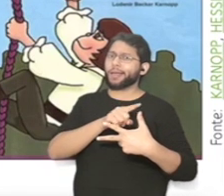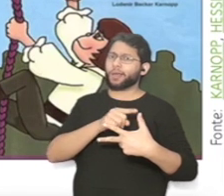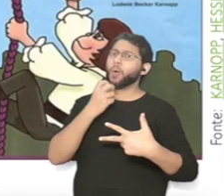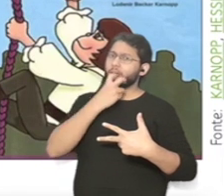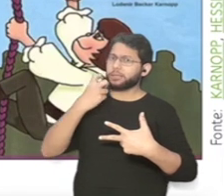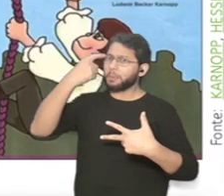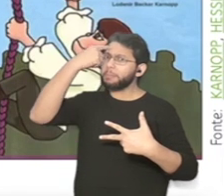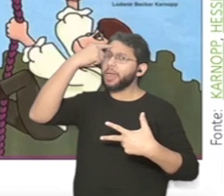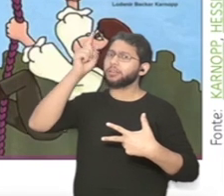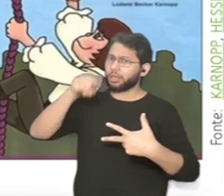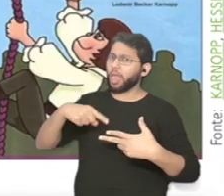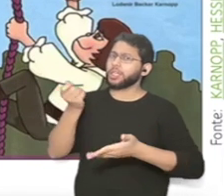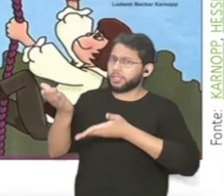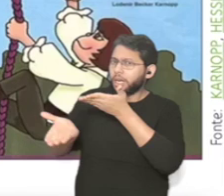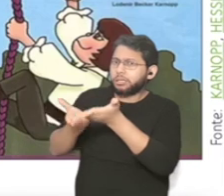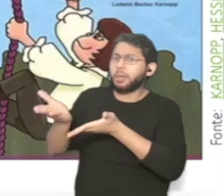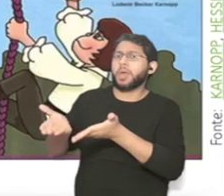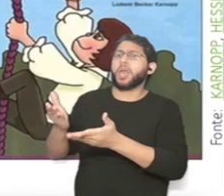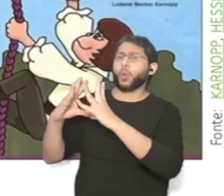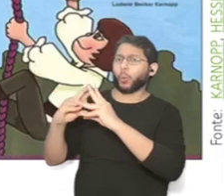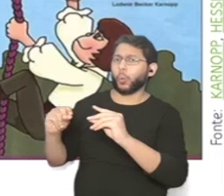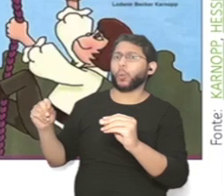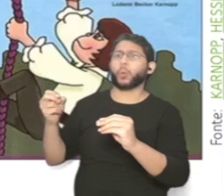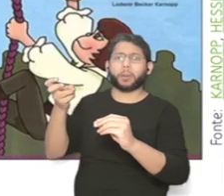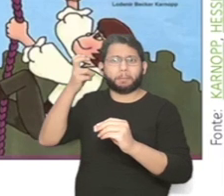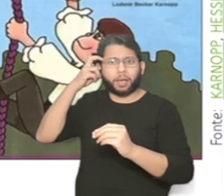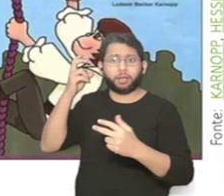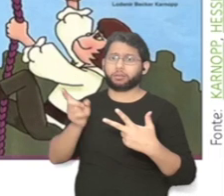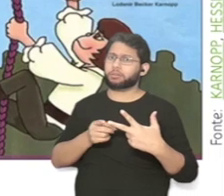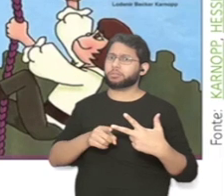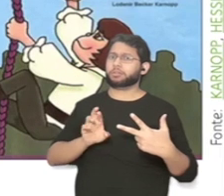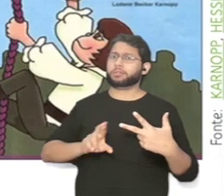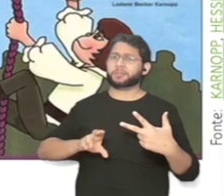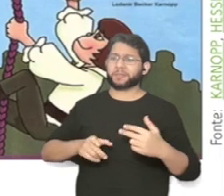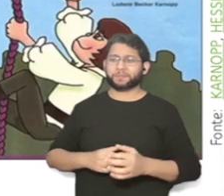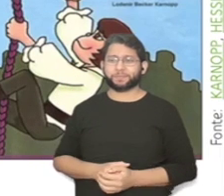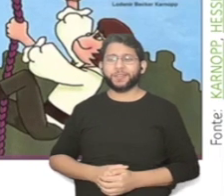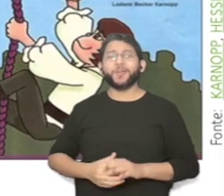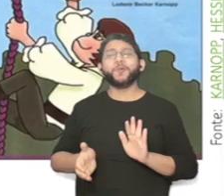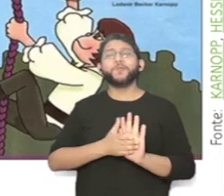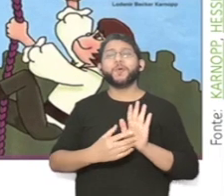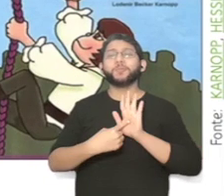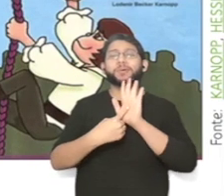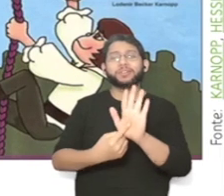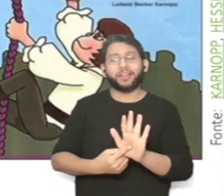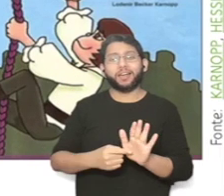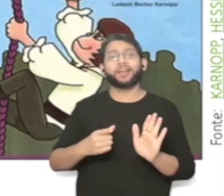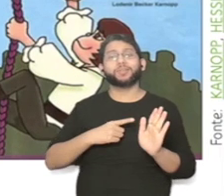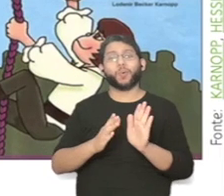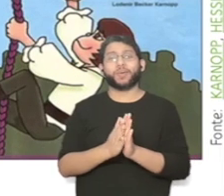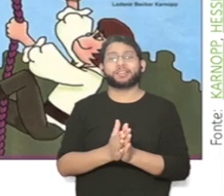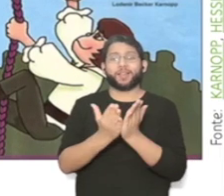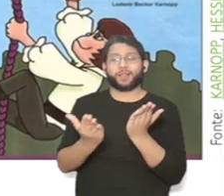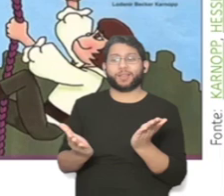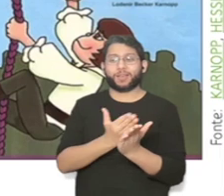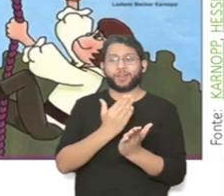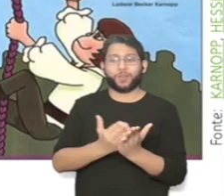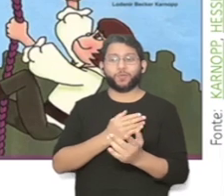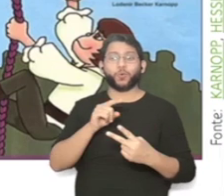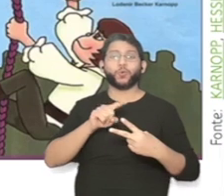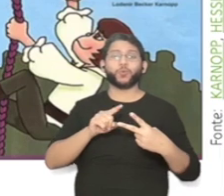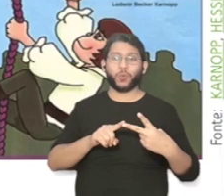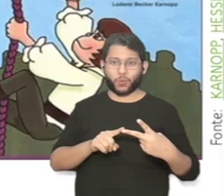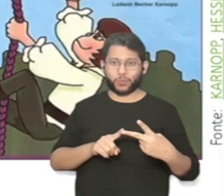principais diferenças. Aqui eu deixei uma imagem de duas historinhas para vocês verem, que é a da Cinderela Surda e da Rapunzel